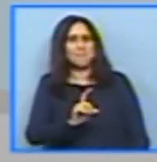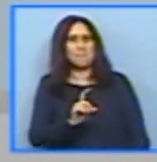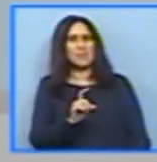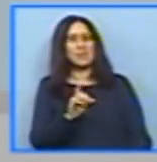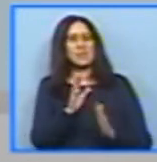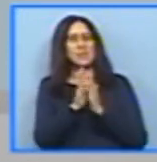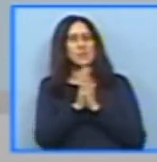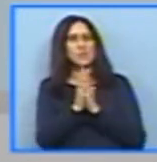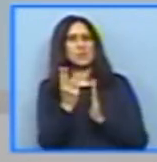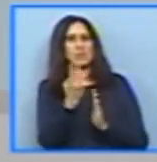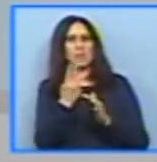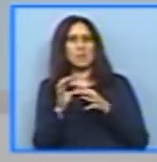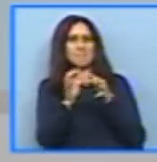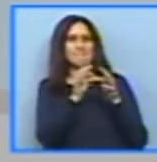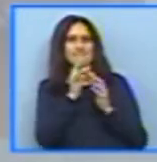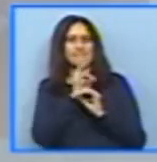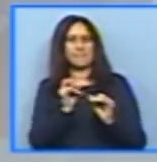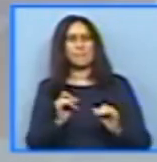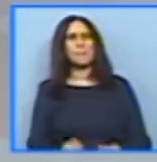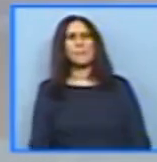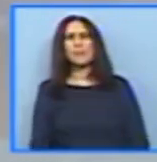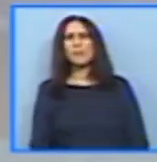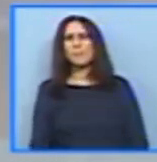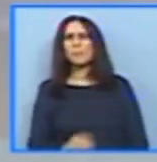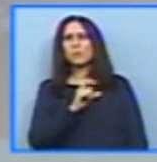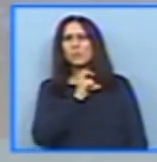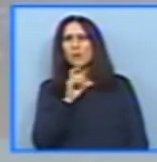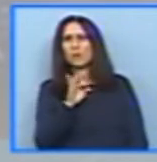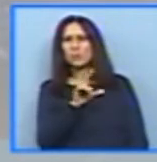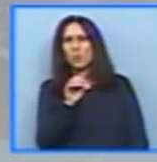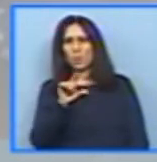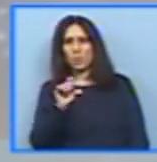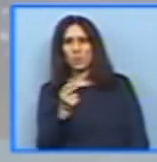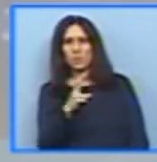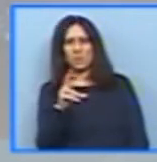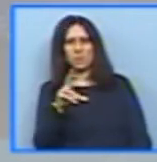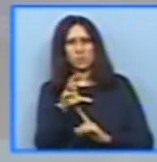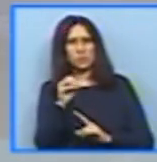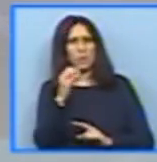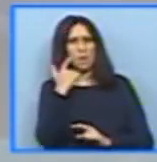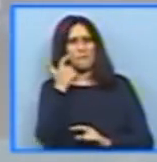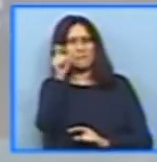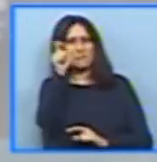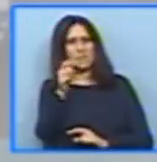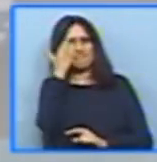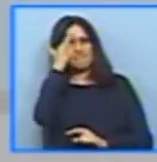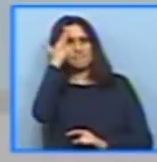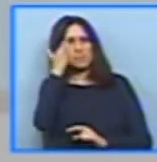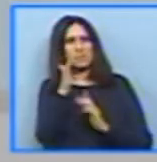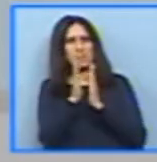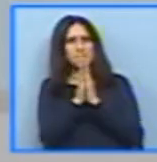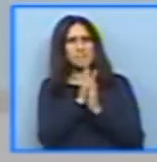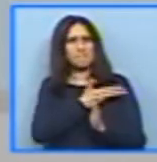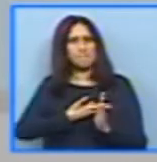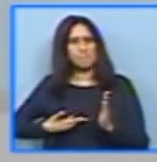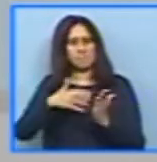trinitário. Mas acha, Padre João Lourenço, que a liturgia, ou mesmo até a teologia, força a Bíblia ao procurar raízes bíblicas? Eu